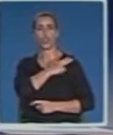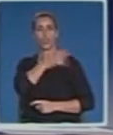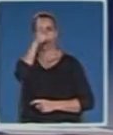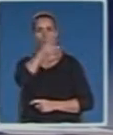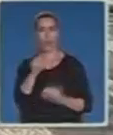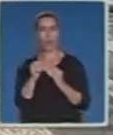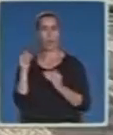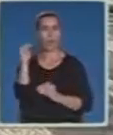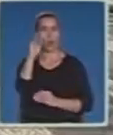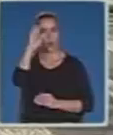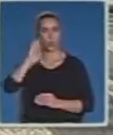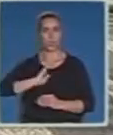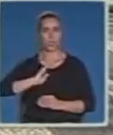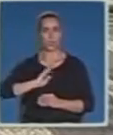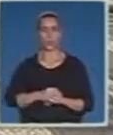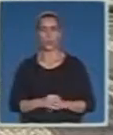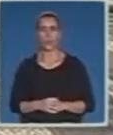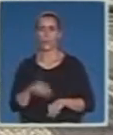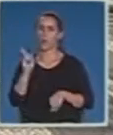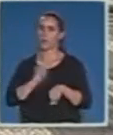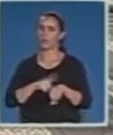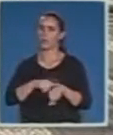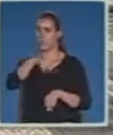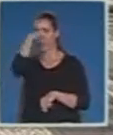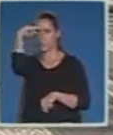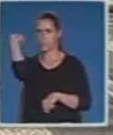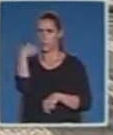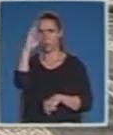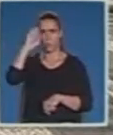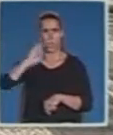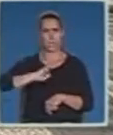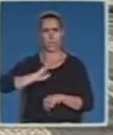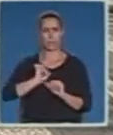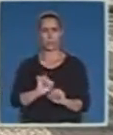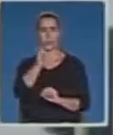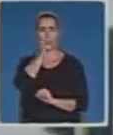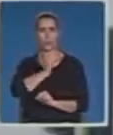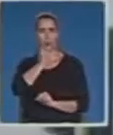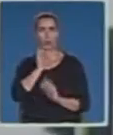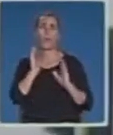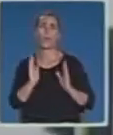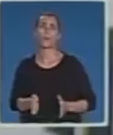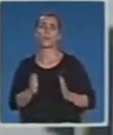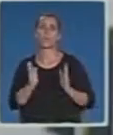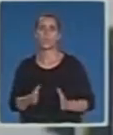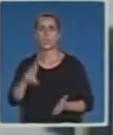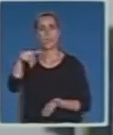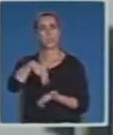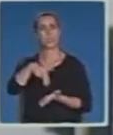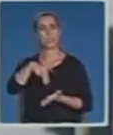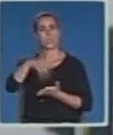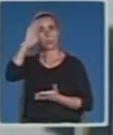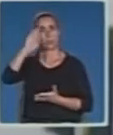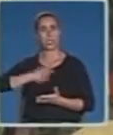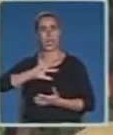Exército. Os tempos são difíceis para o Exército nos Açores e é preciso tornar eficiente a presença militar na